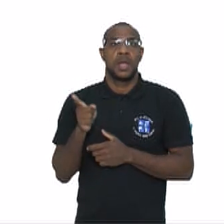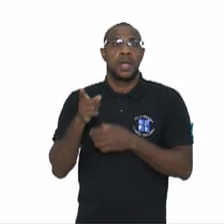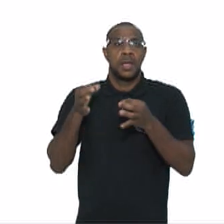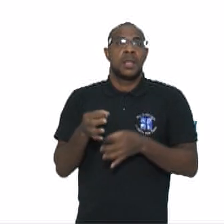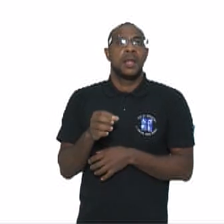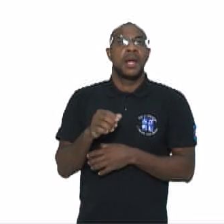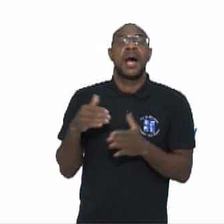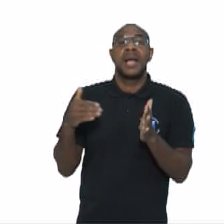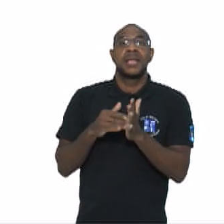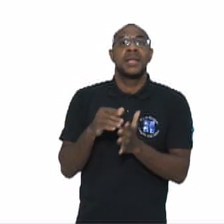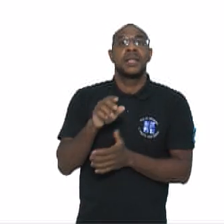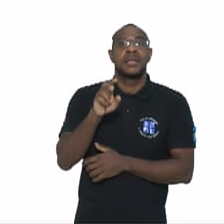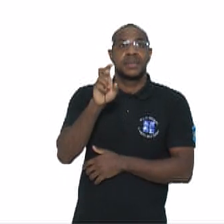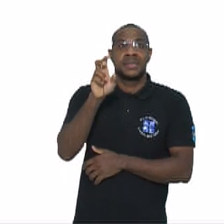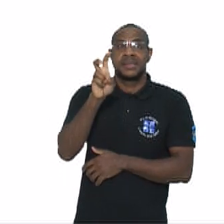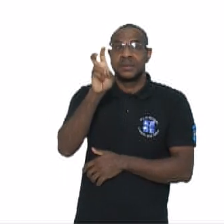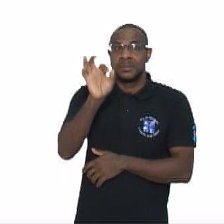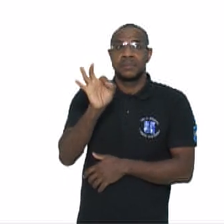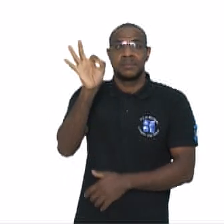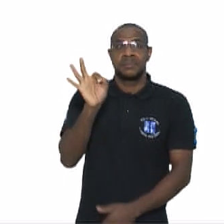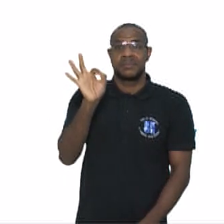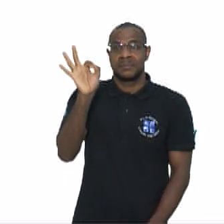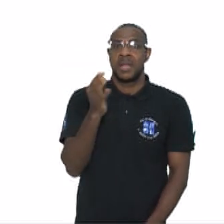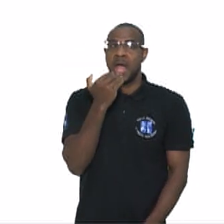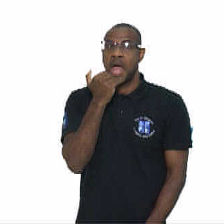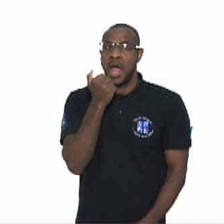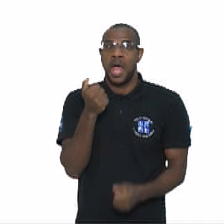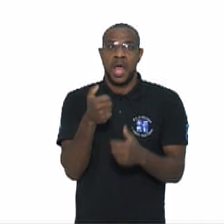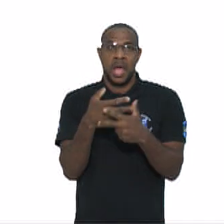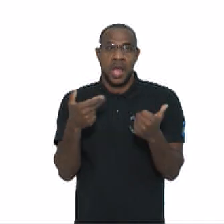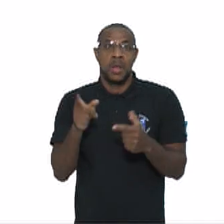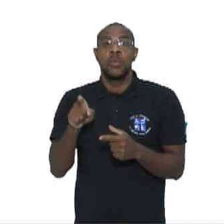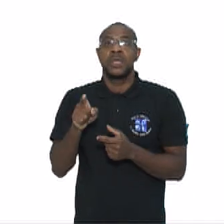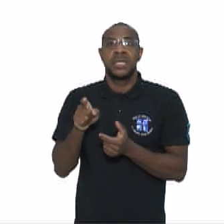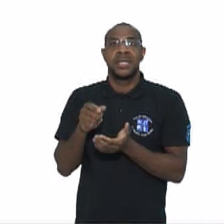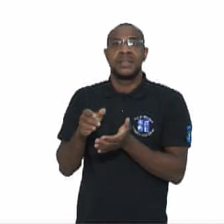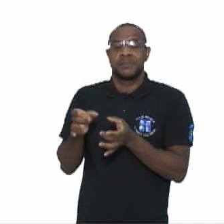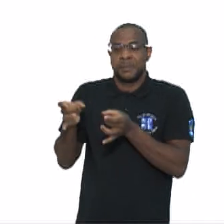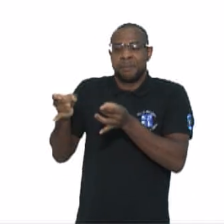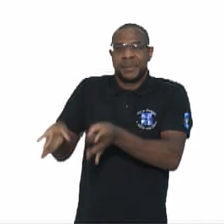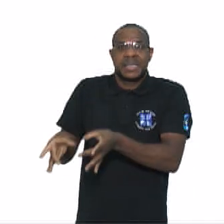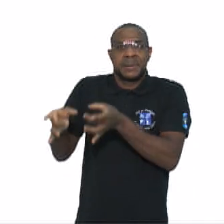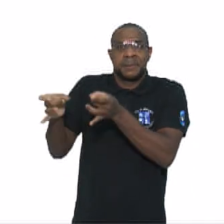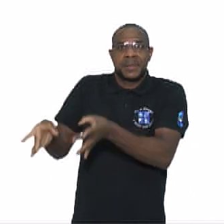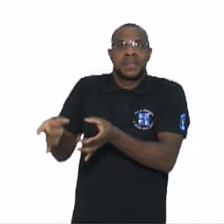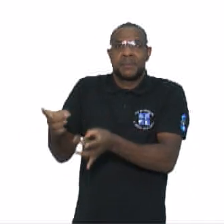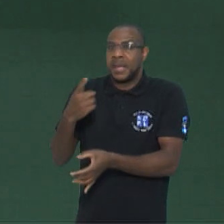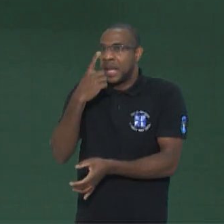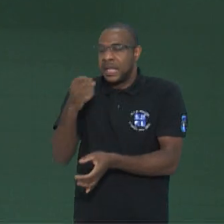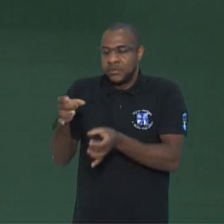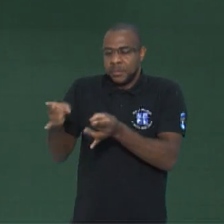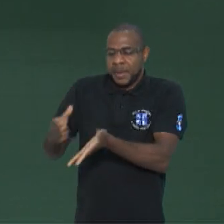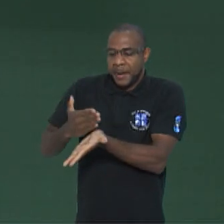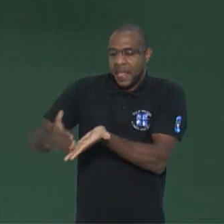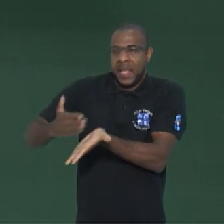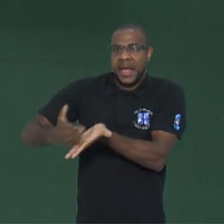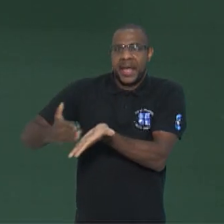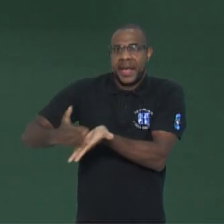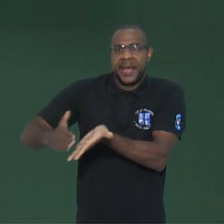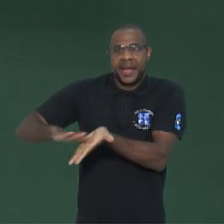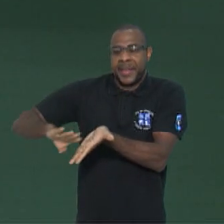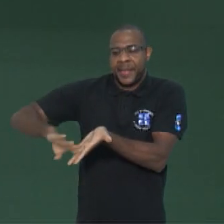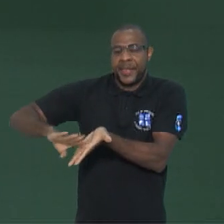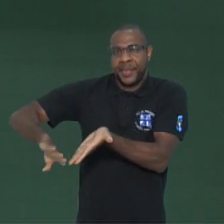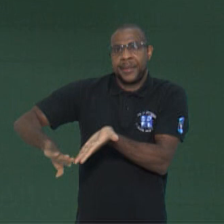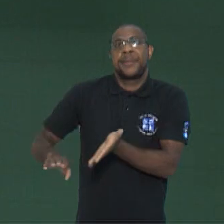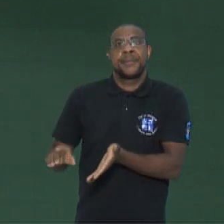afirmação. Até 50% dos alimentos vai para o lixo, diz ONU. Então, é um trecho lá retirado de um